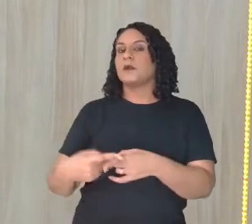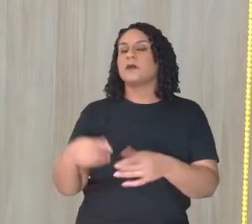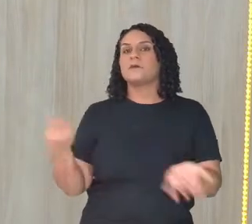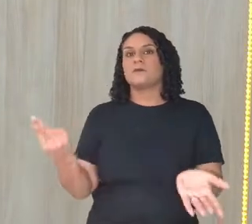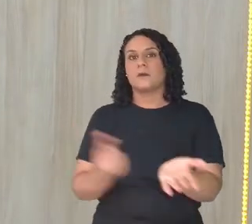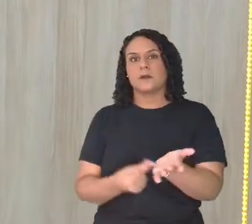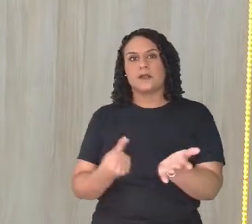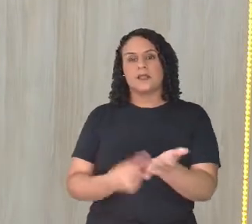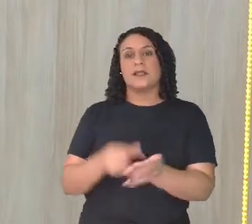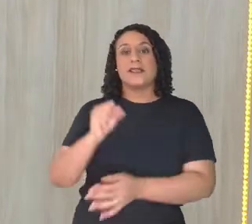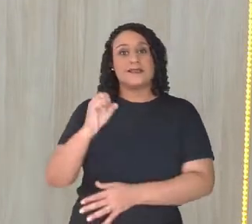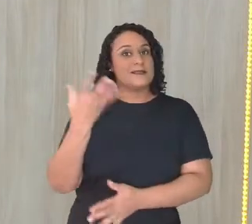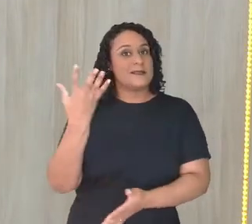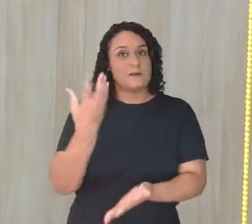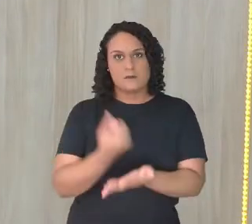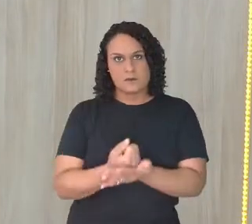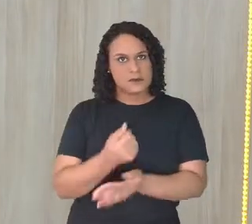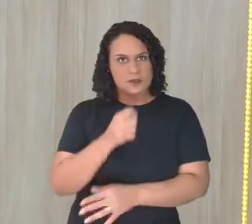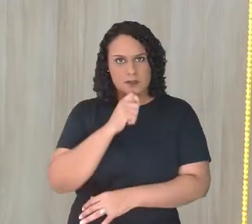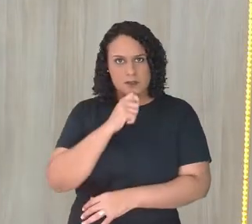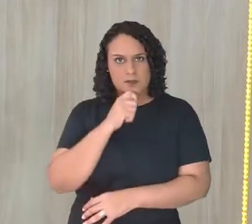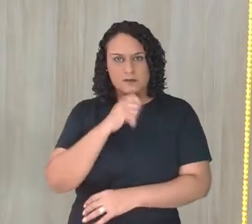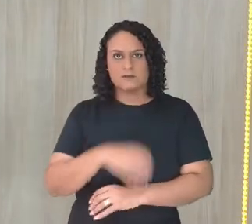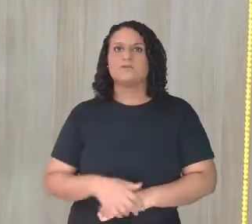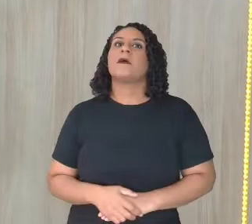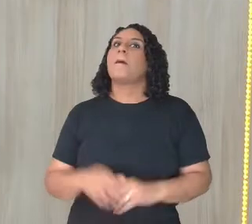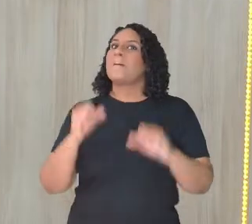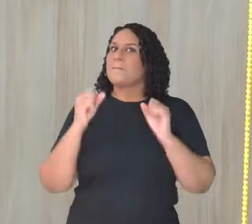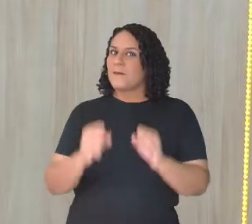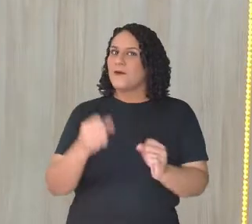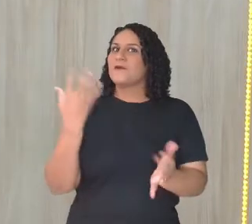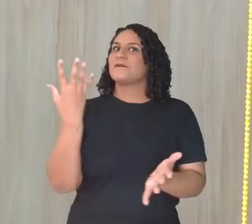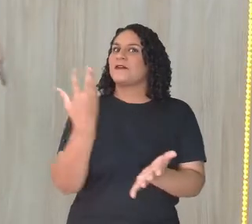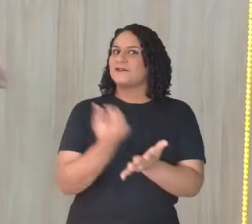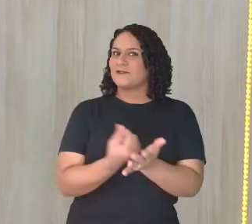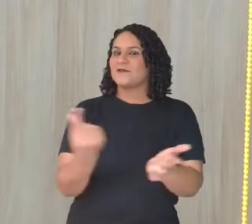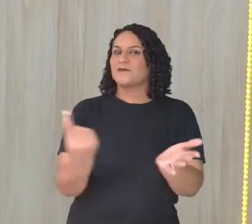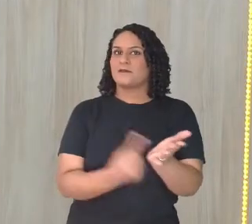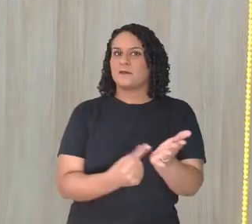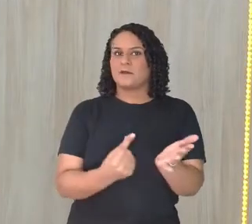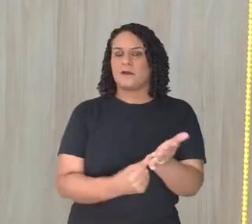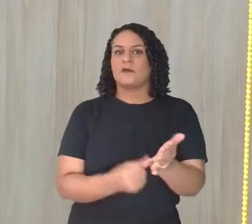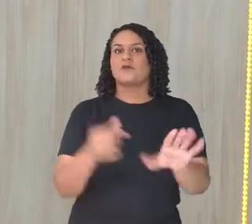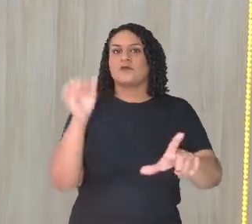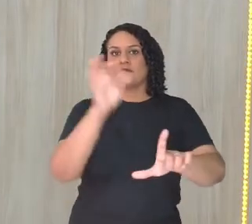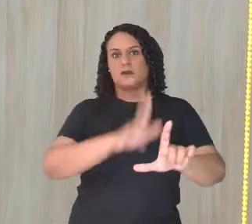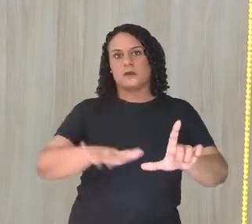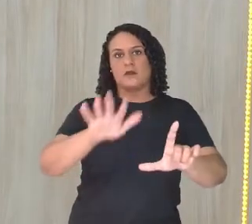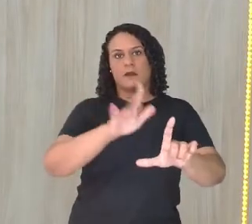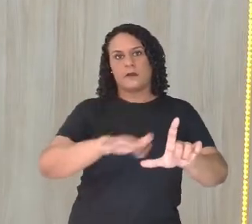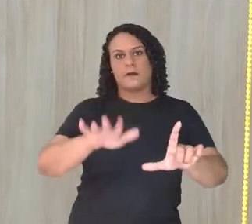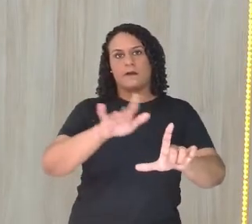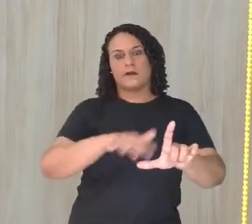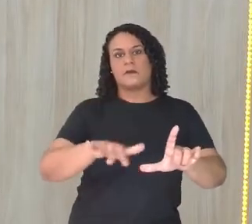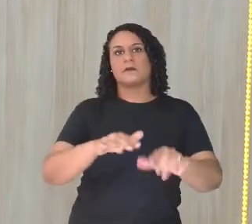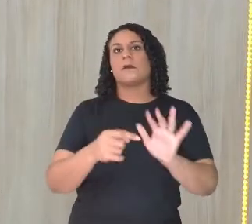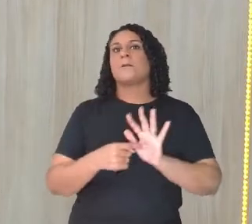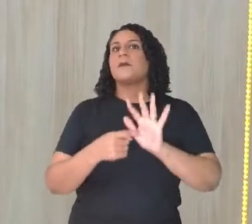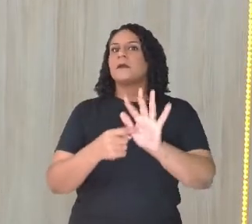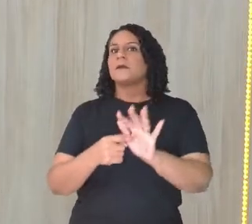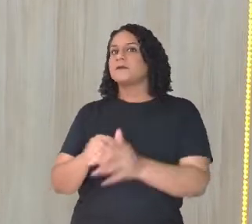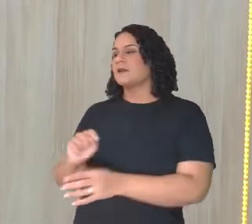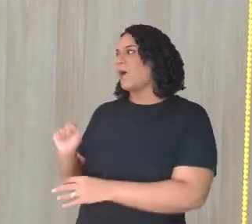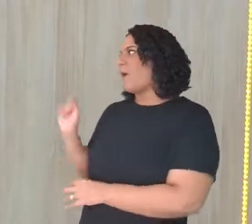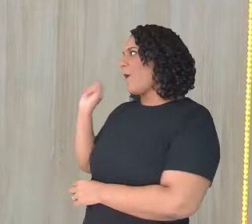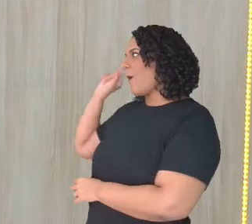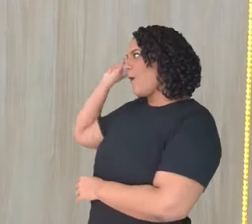pode, caso você não tenha, você pode baixar, não é isso, Cleiton? Através dos QR Codes que aparecem aí